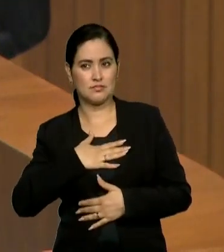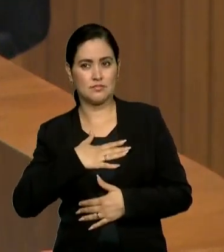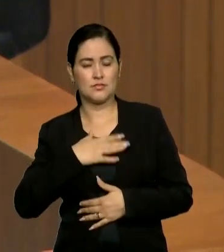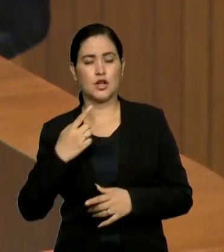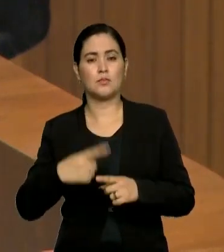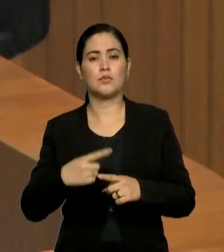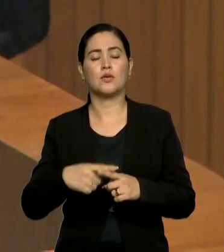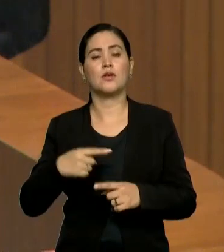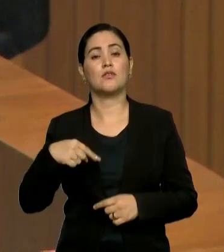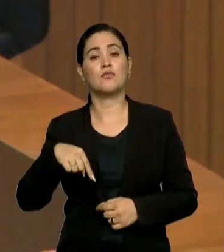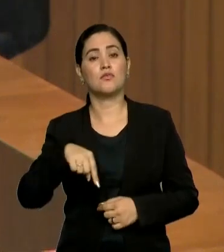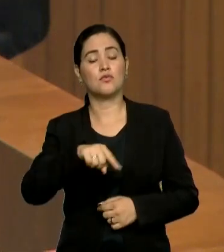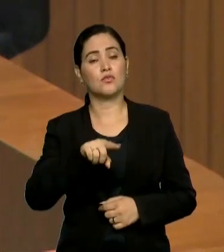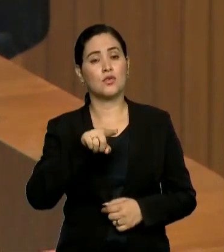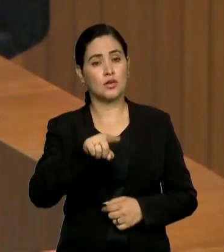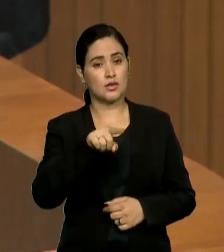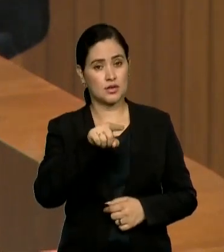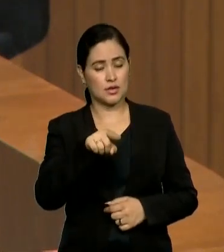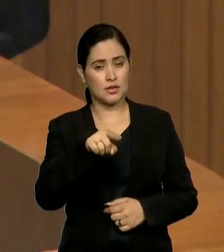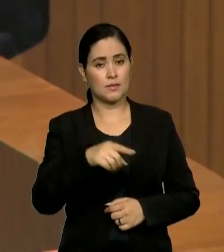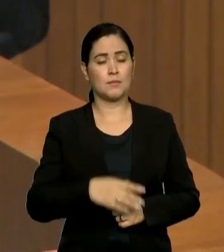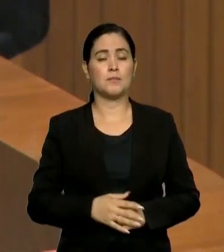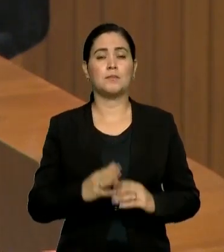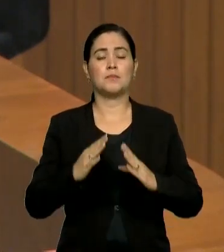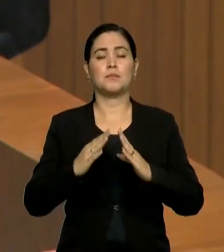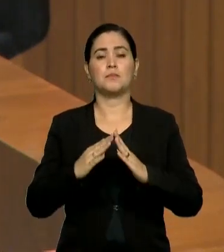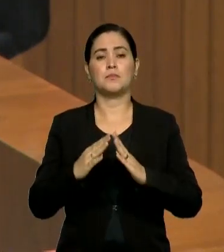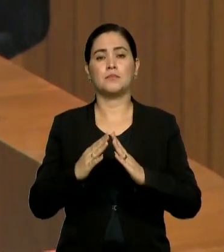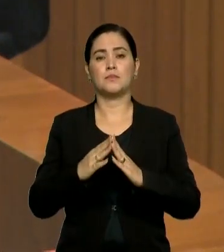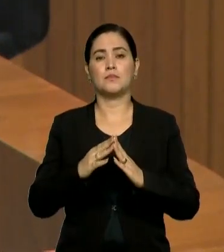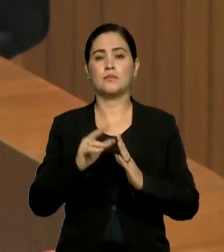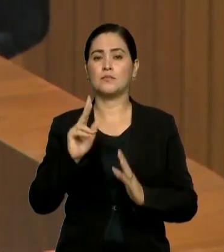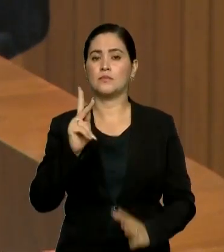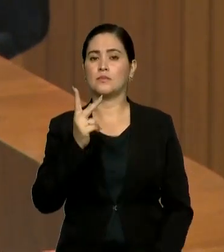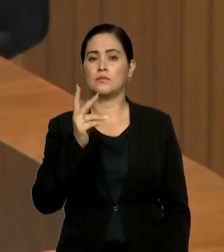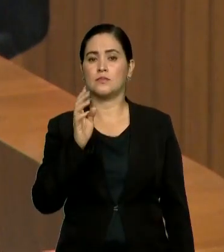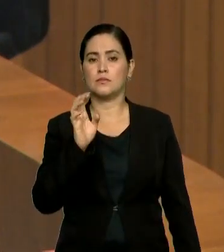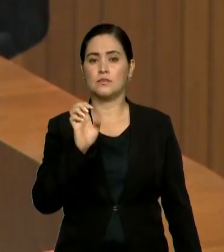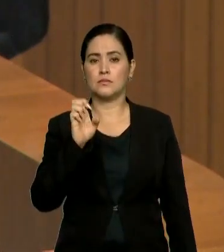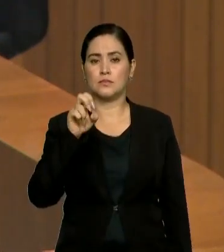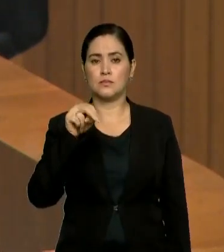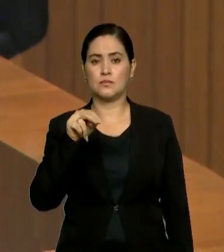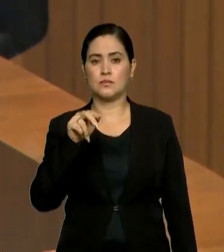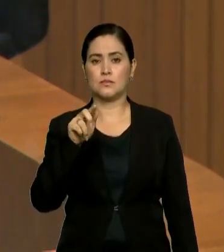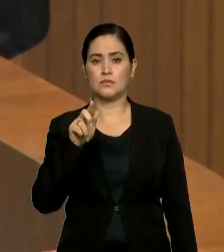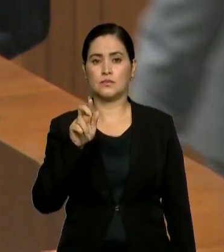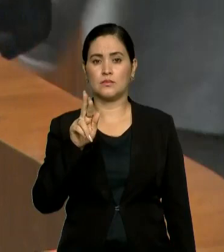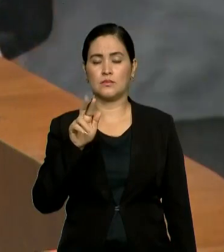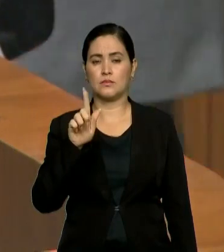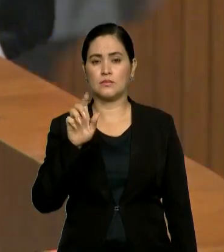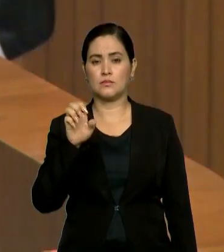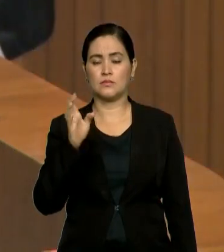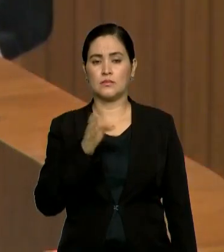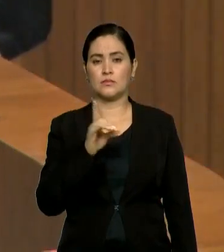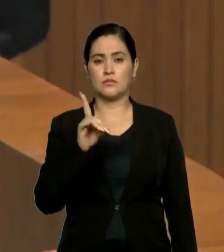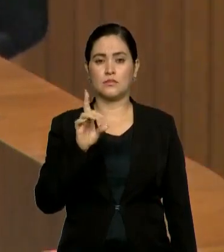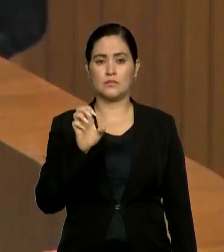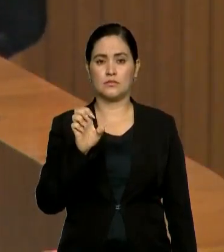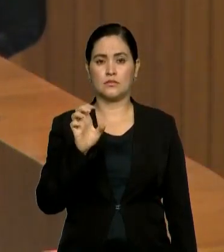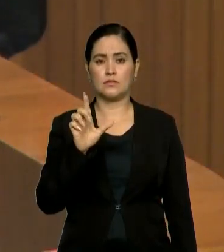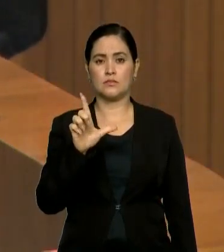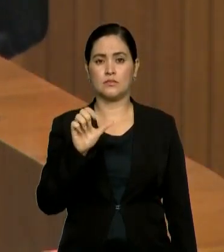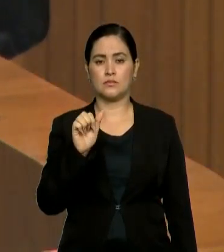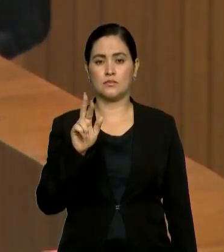no Palácio Henrique da Roque de mais um grande anúncio, que